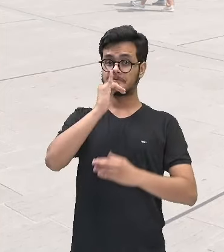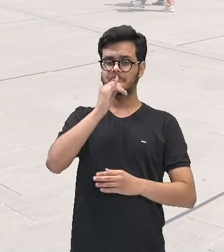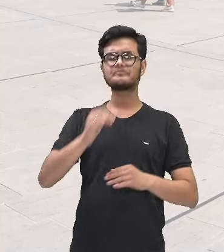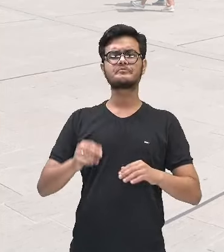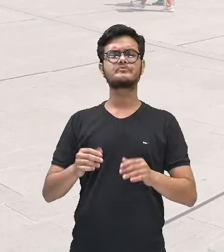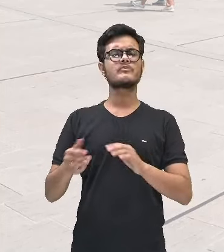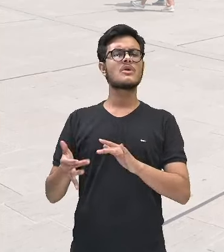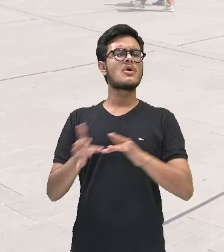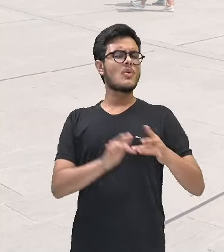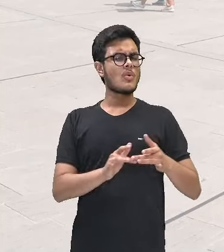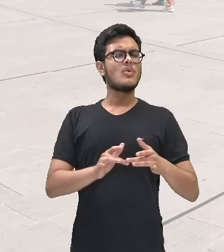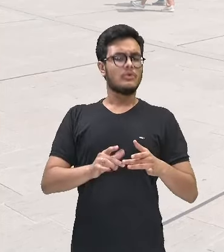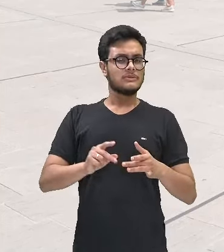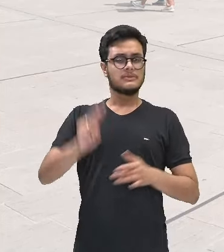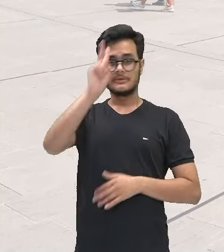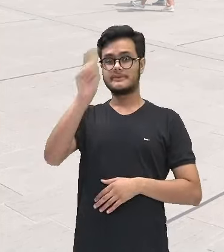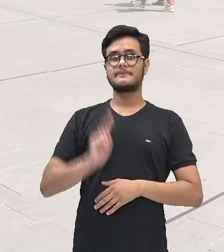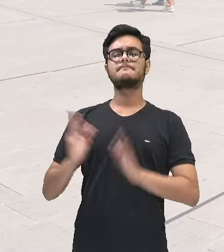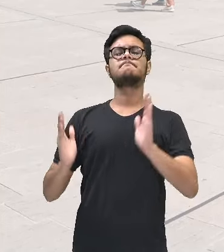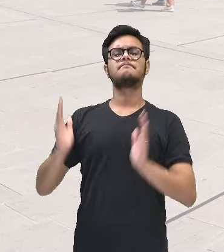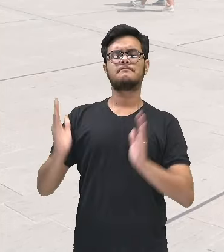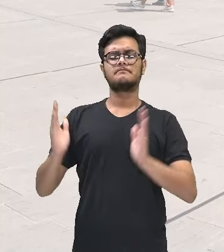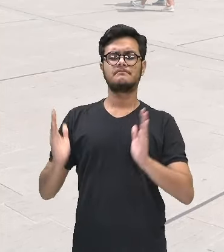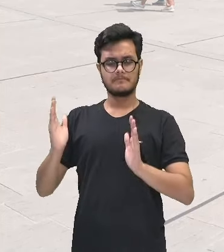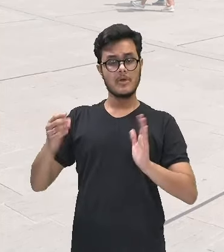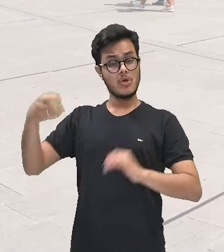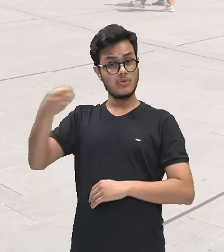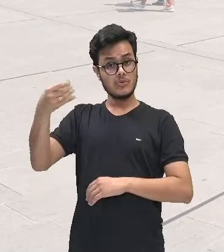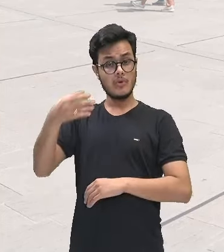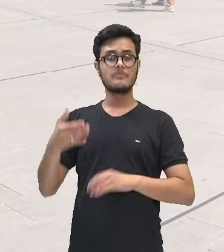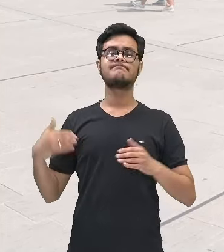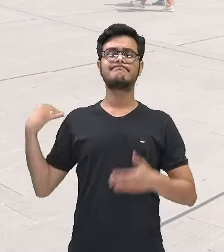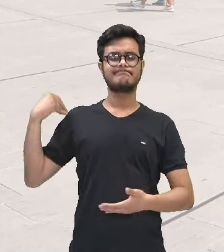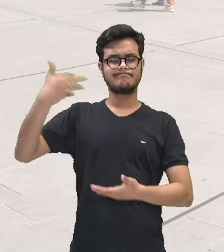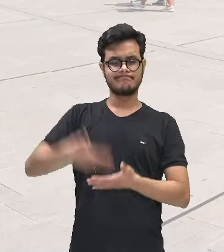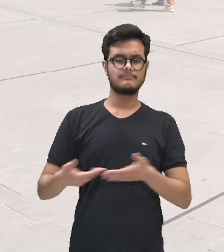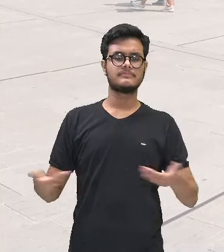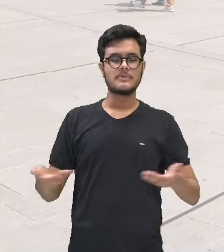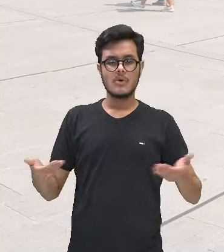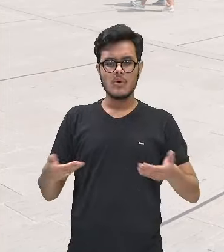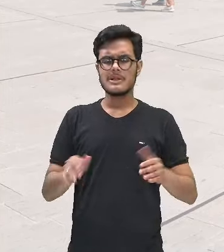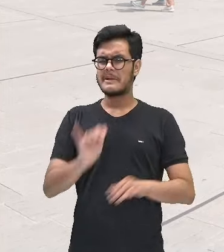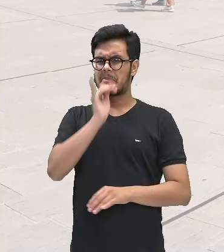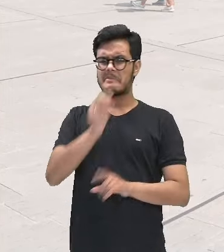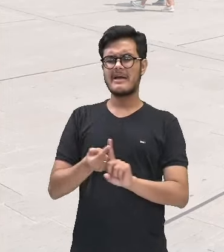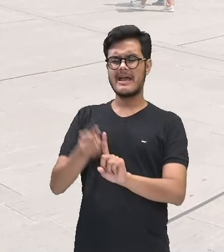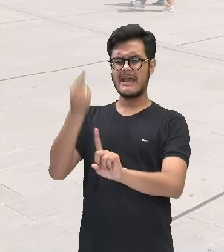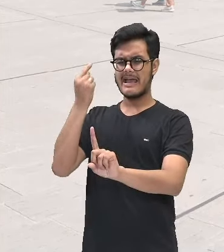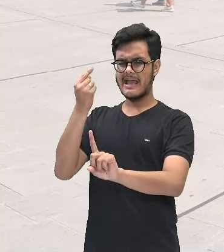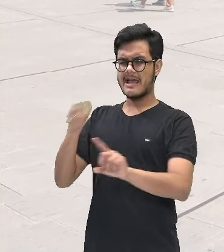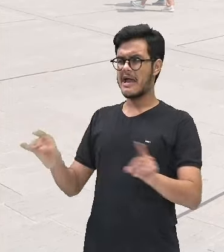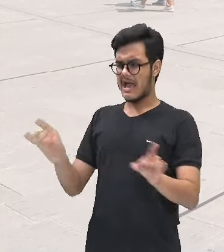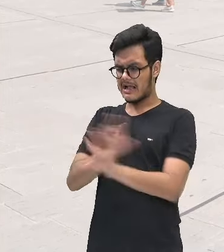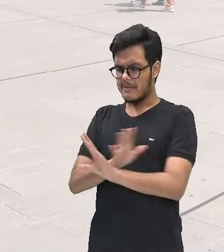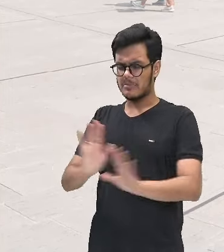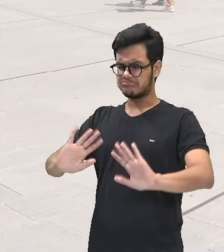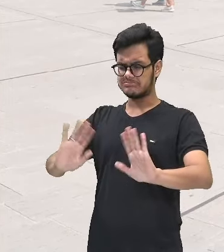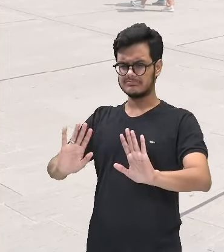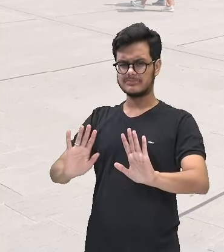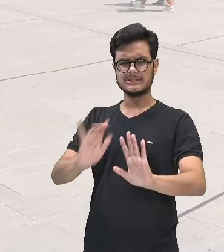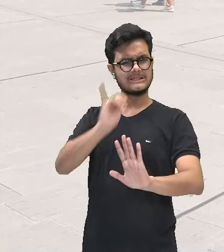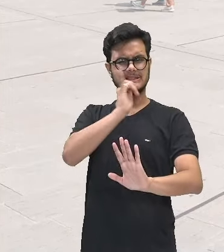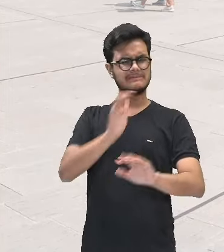da cultura renascentista presente nos nossos dias. Então, dizer que acabou lá no século XVII, pronto, e nunca mais se ouviu